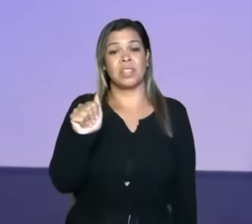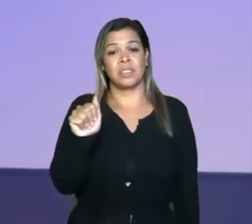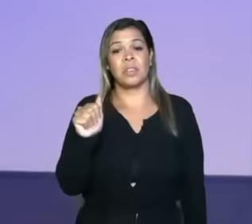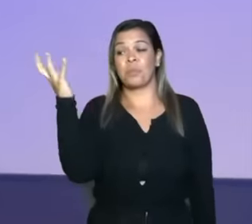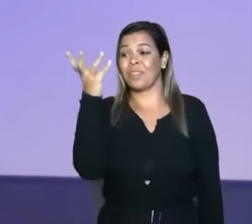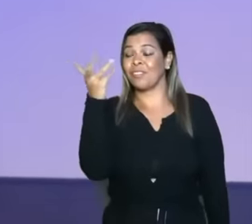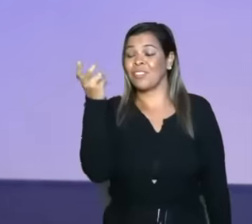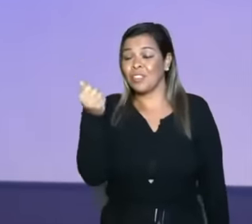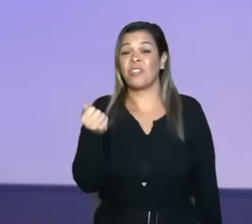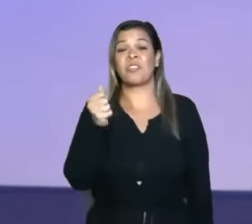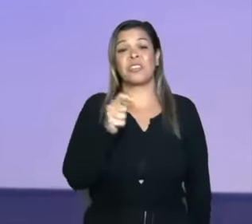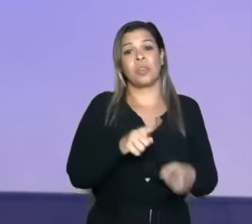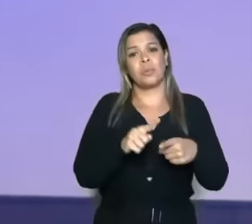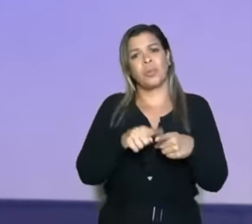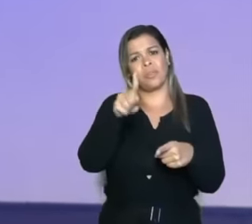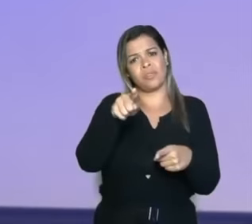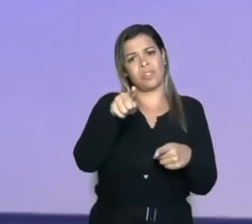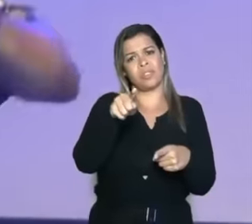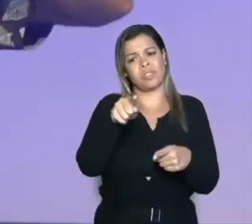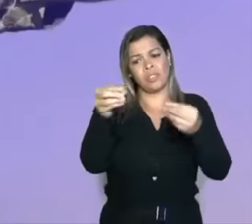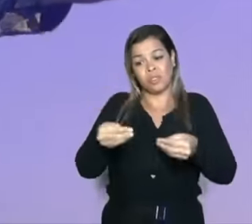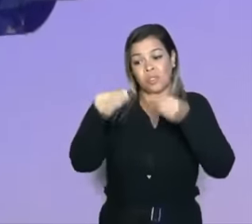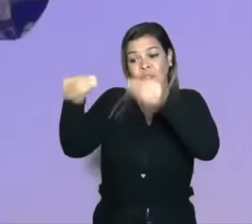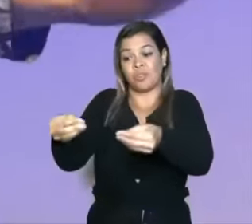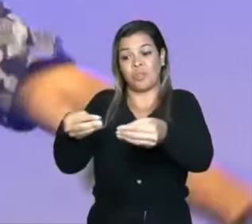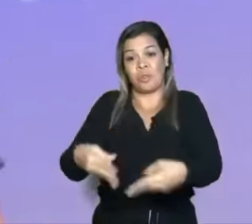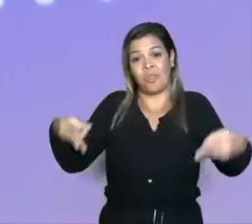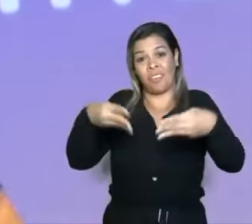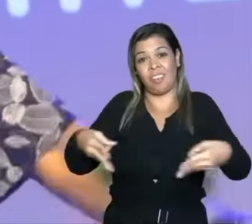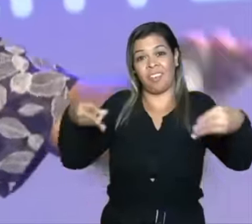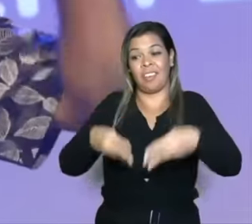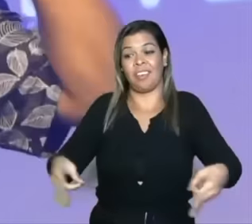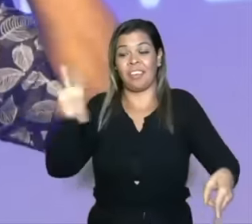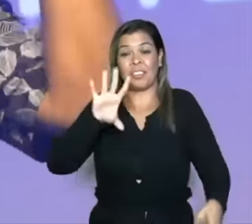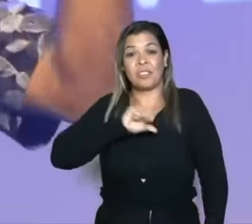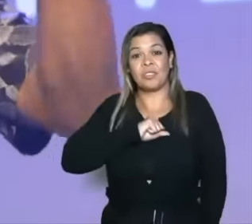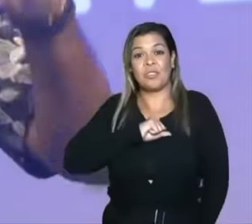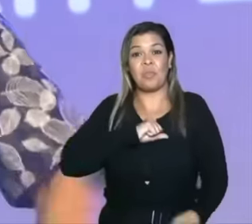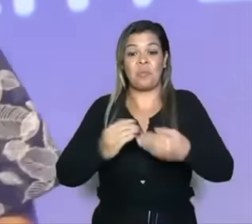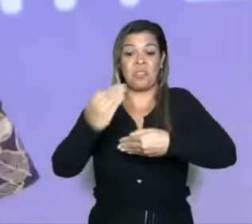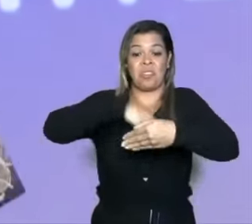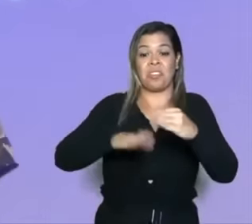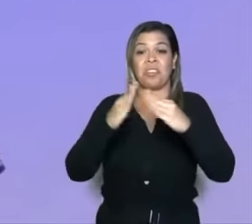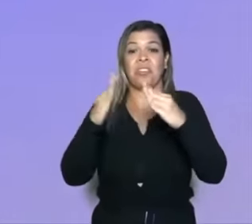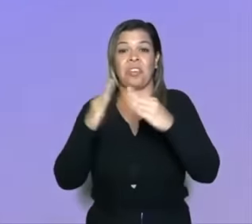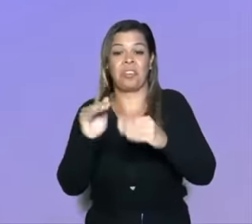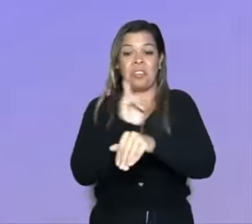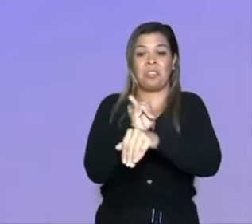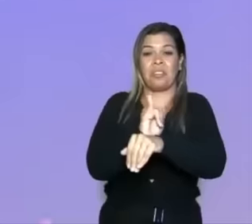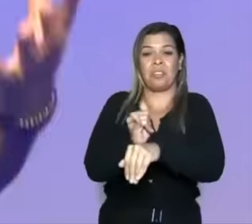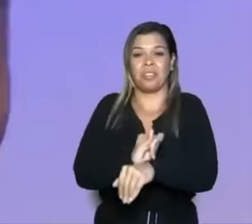maravilhosa, porque você começou a jogar essa rede do amor. Isso está invadindo as casas, está invadindo essa rede chamada internet